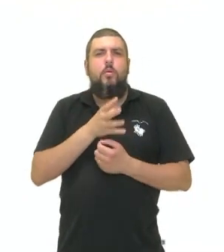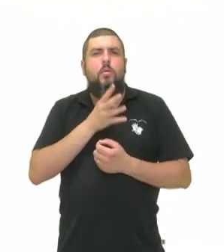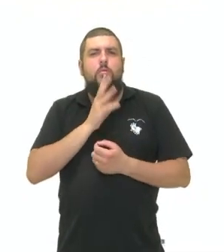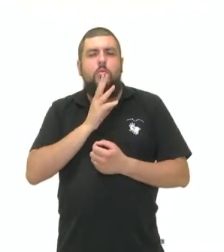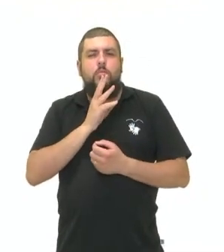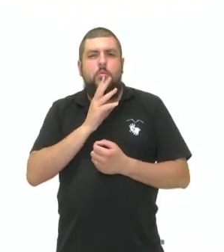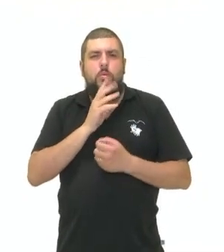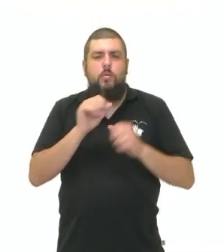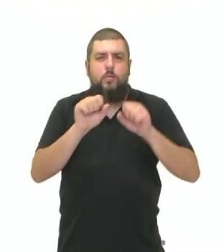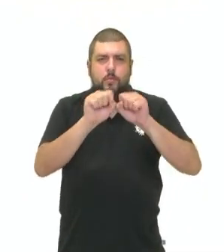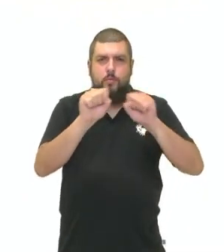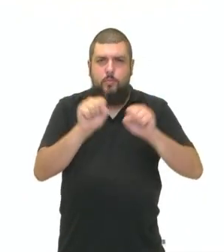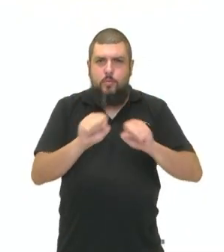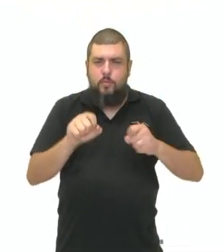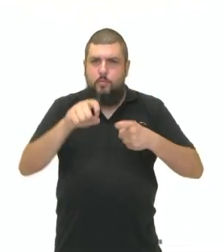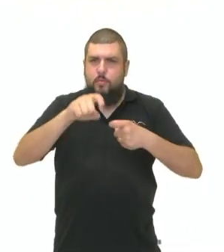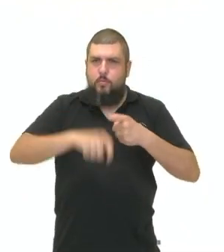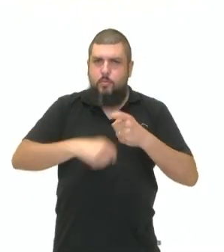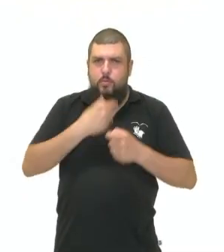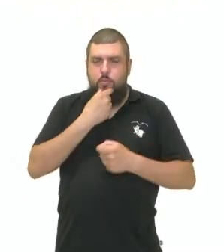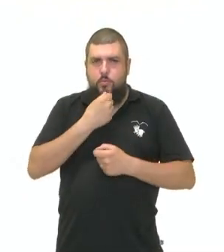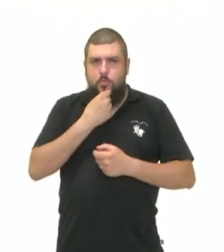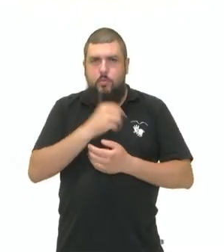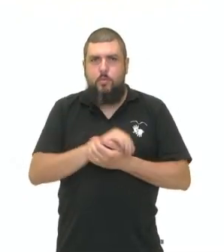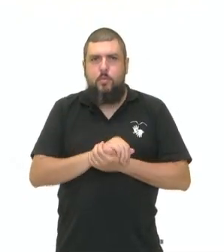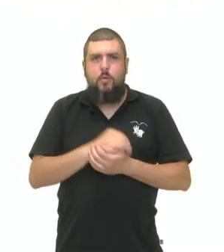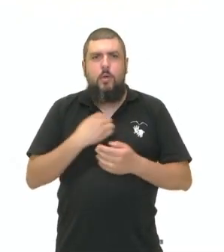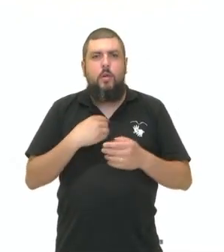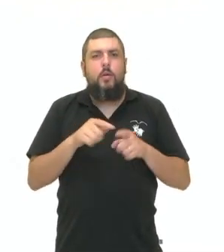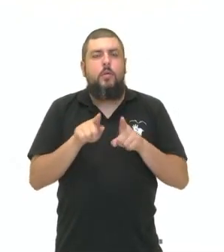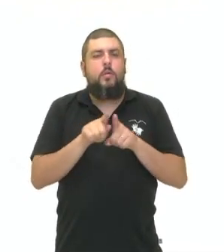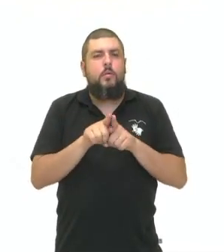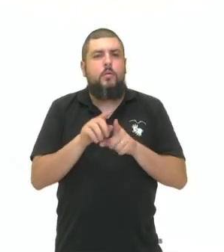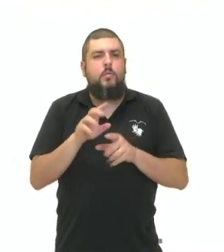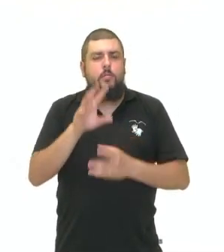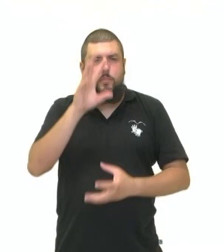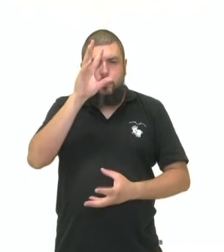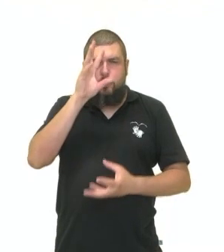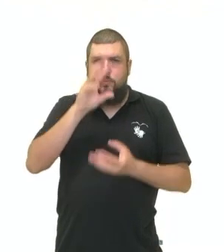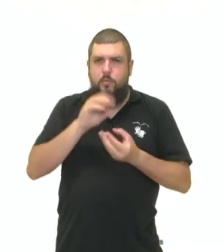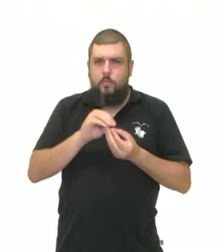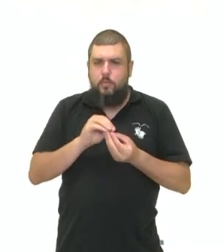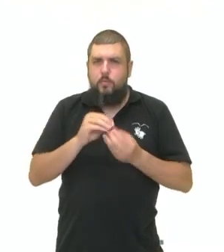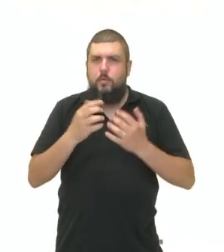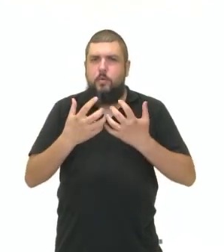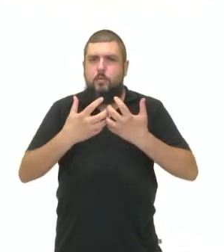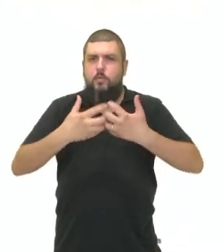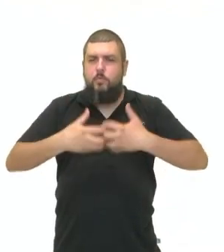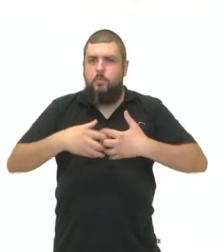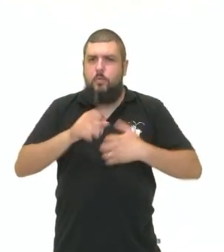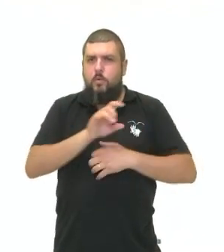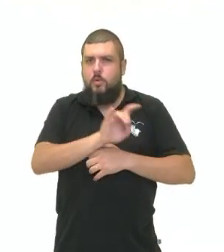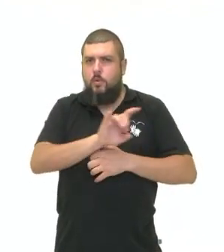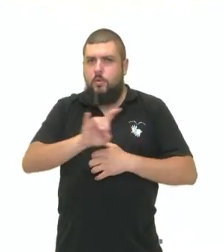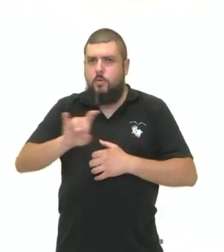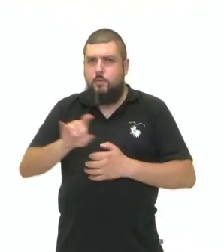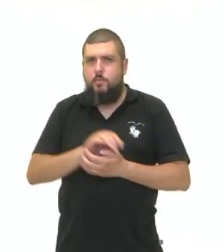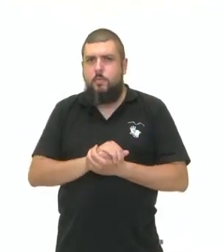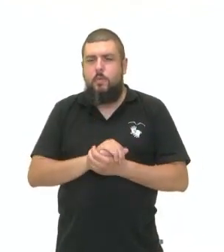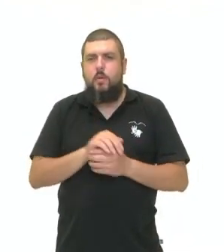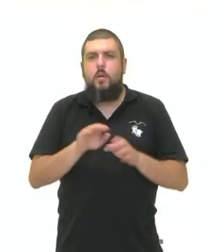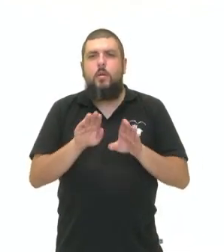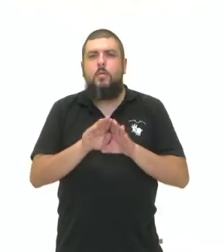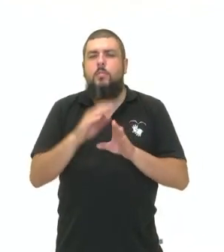reprodutor masculino, compreender as funções específicas de cada órgão desse sistema e também entender as relações